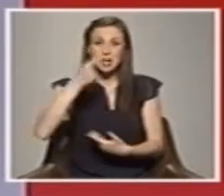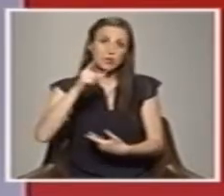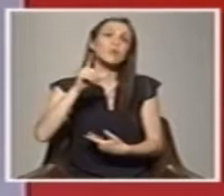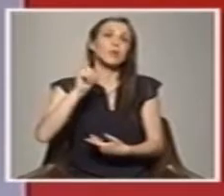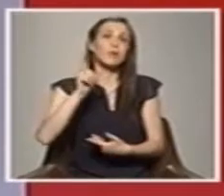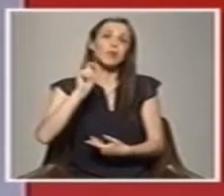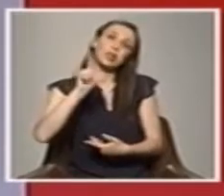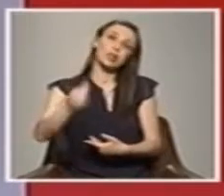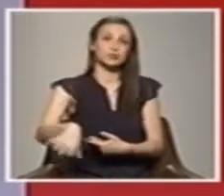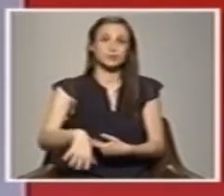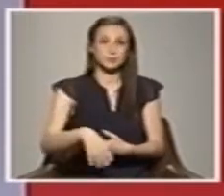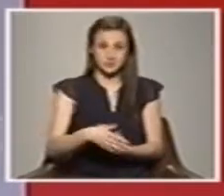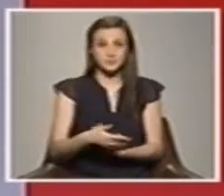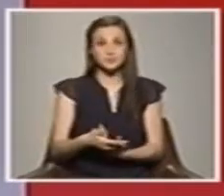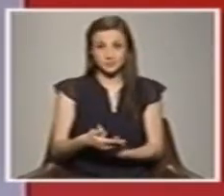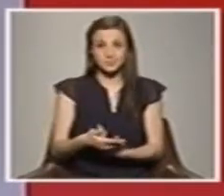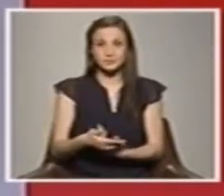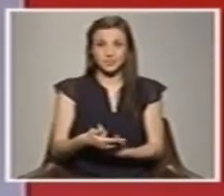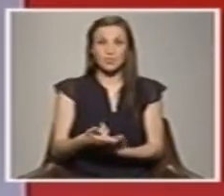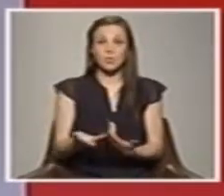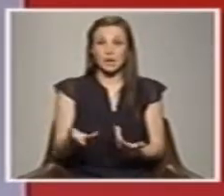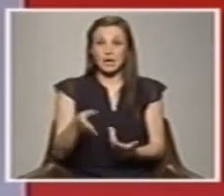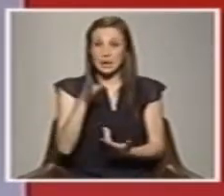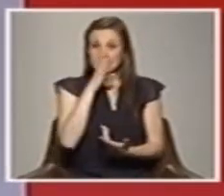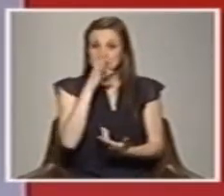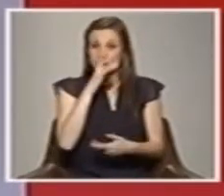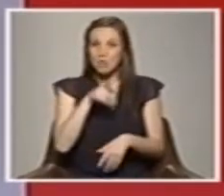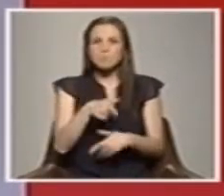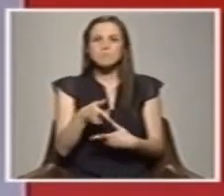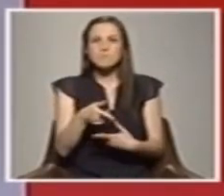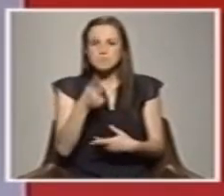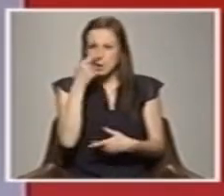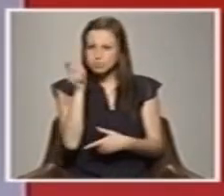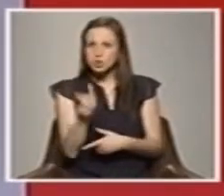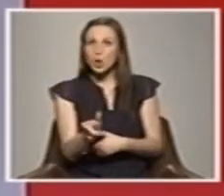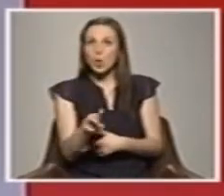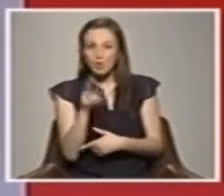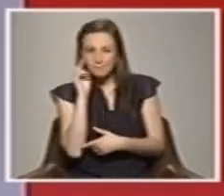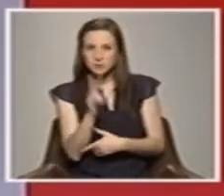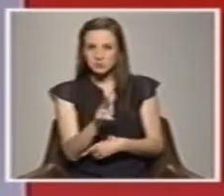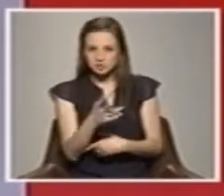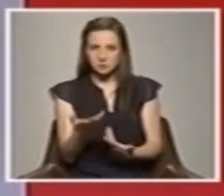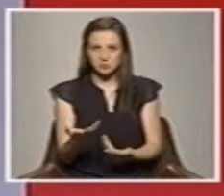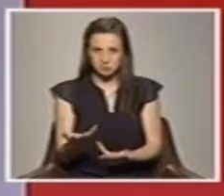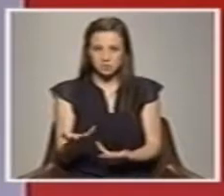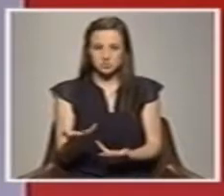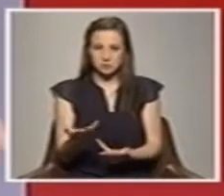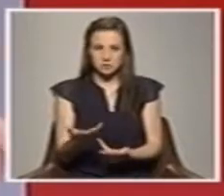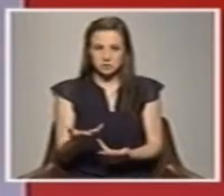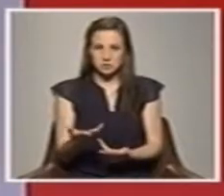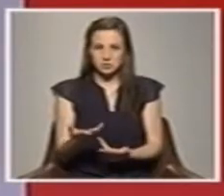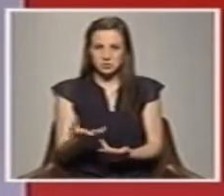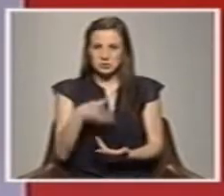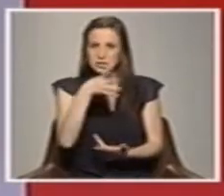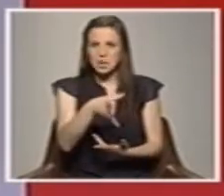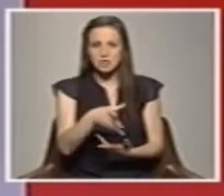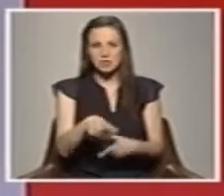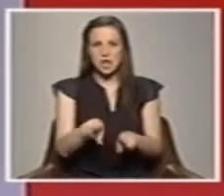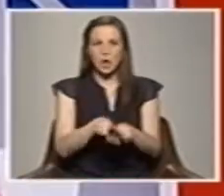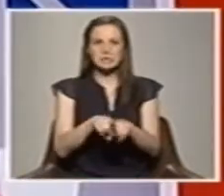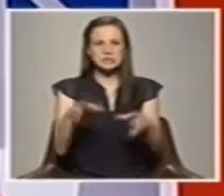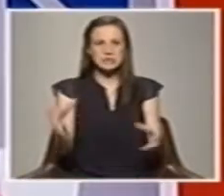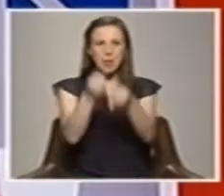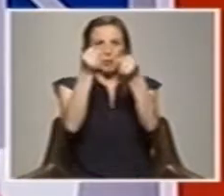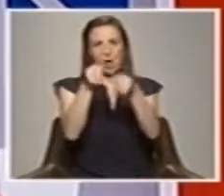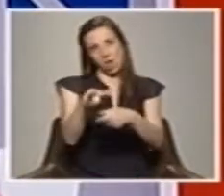não é? Se houvesse na hora alguém que estivesse aí e intervisse e resgatasse